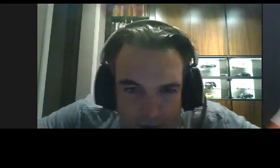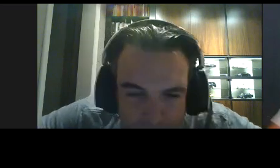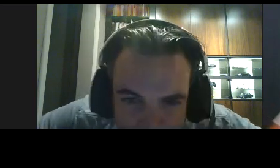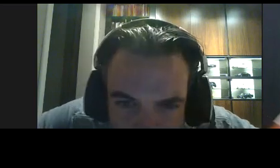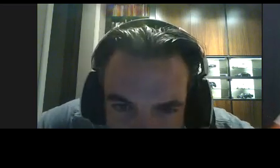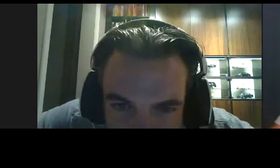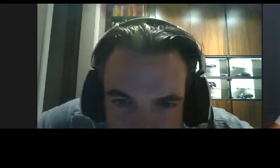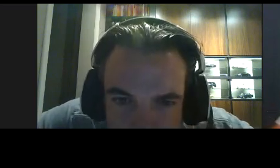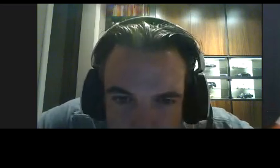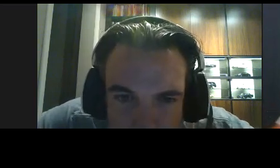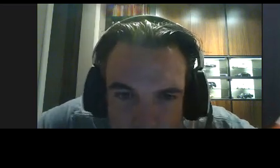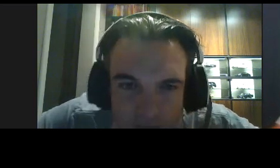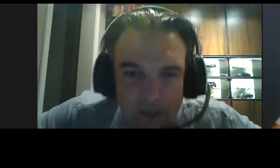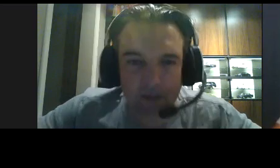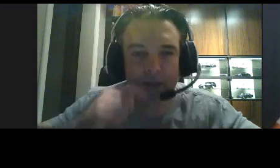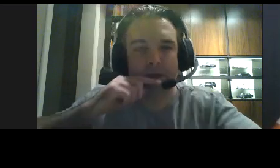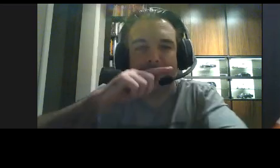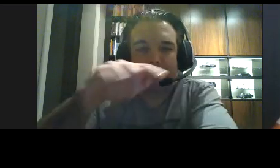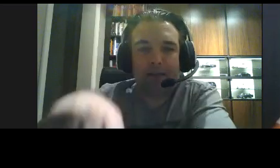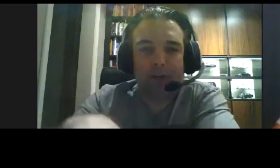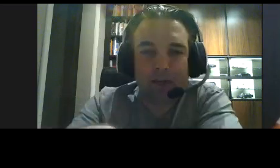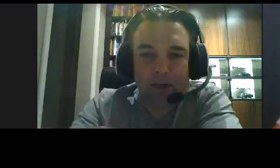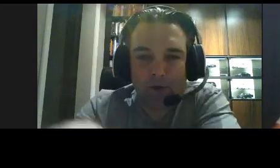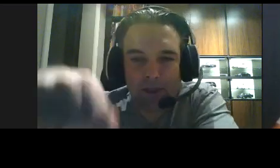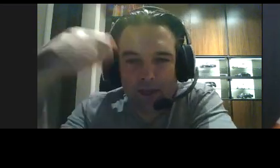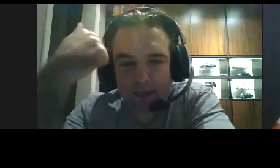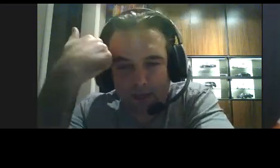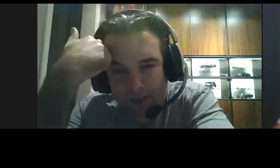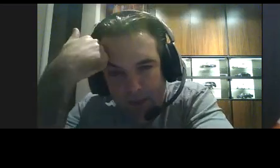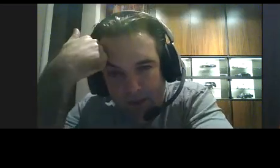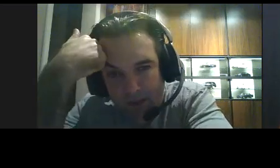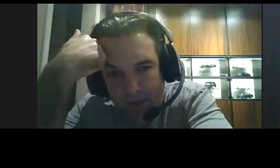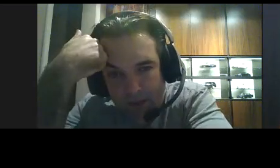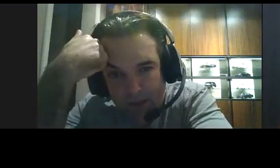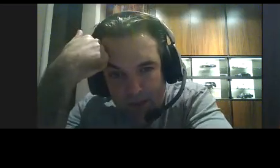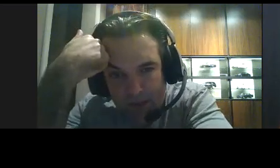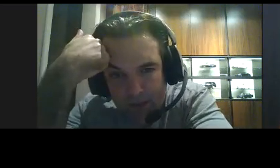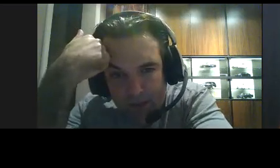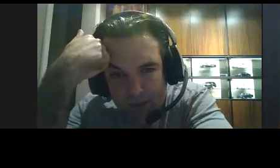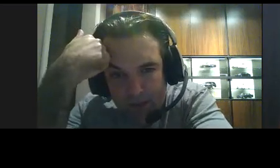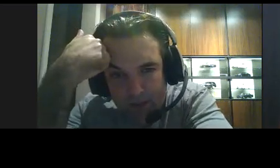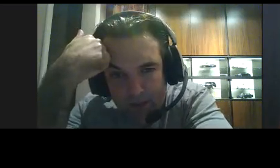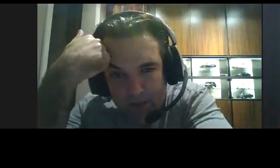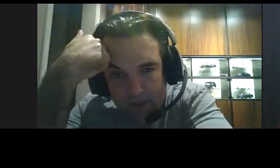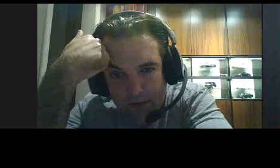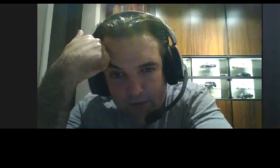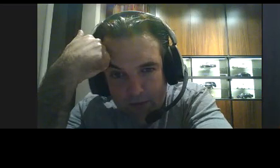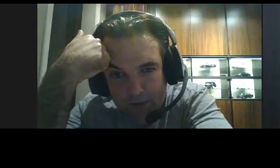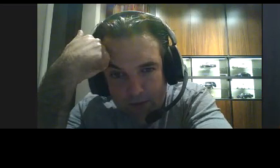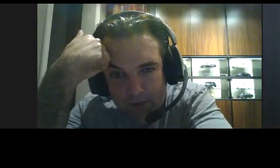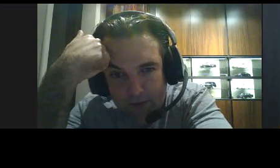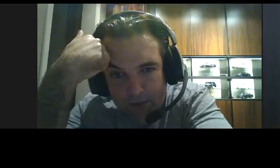que é aquilo ali? Sei lá, pintei. E o que é aquele monte de tela atrás de ti? Aí é meu workstation.